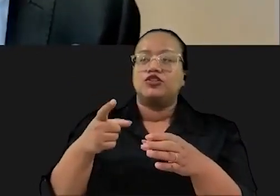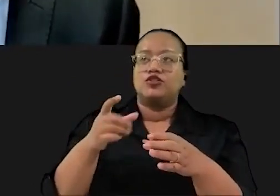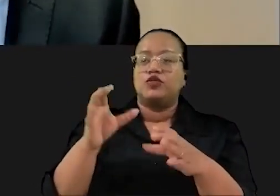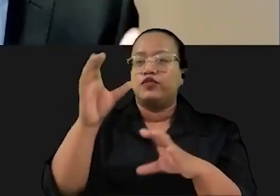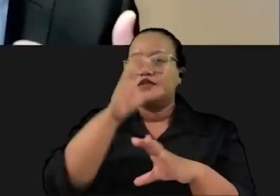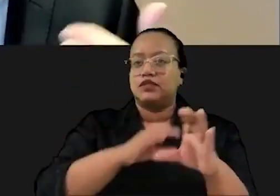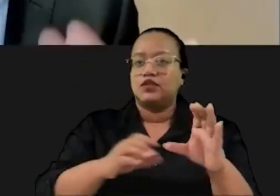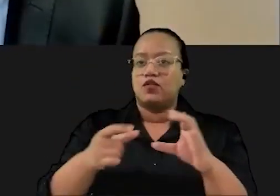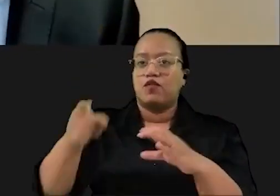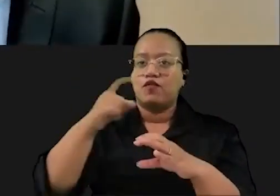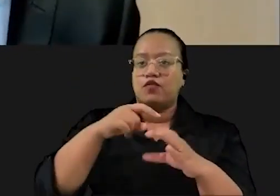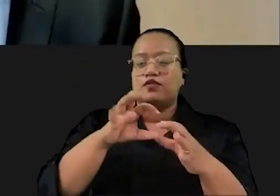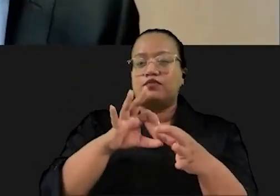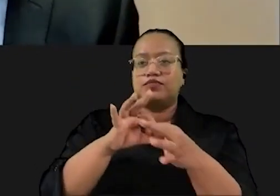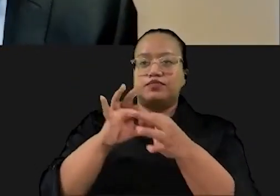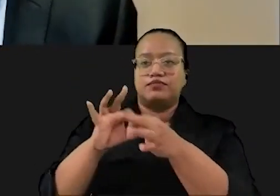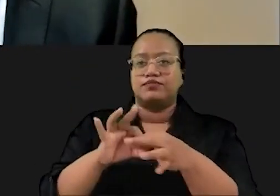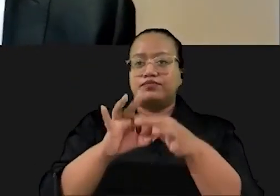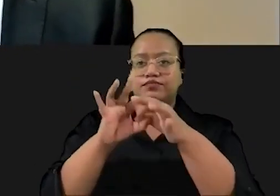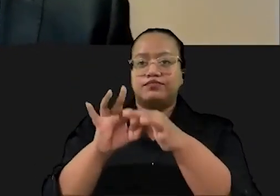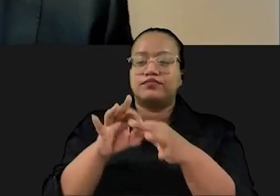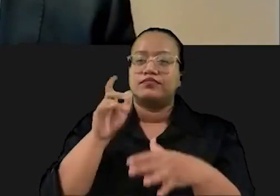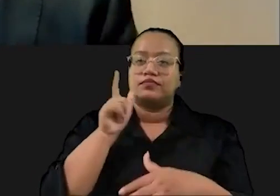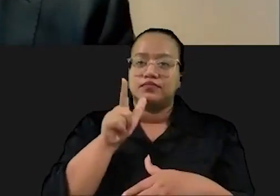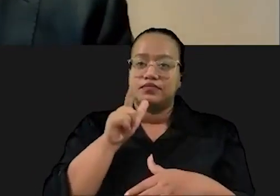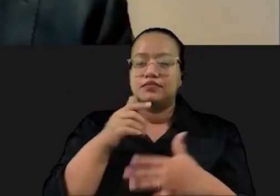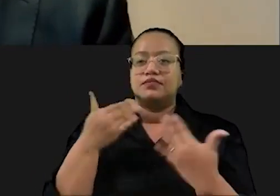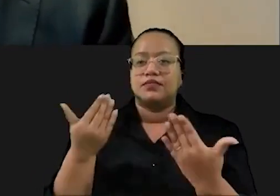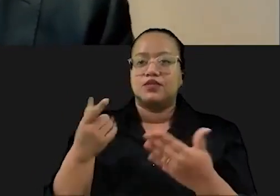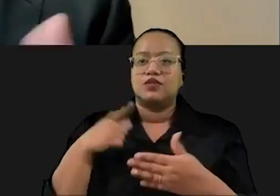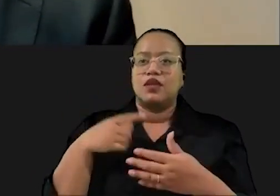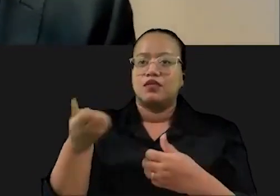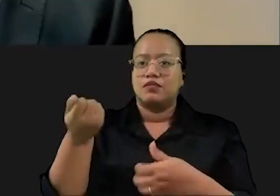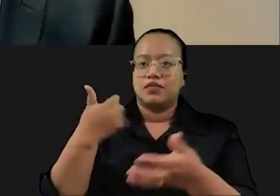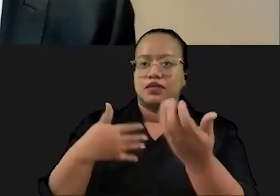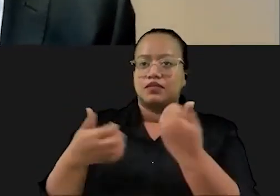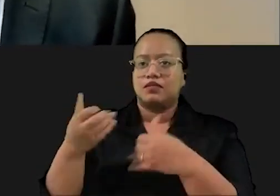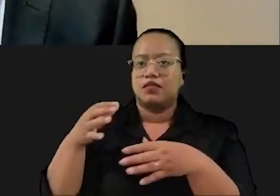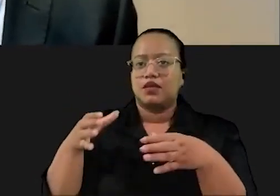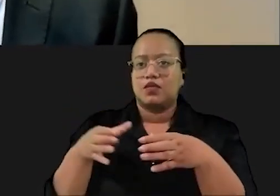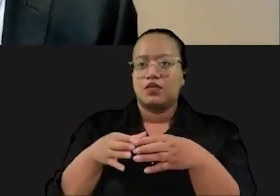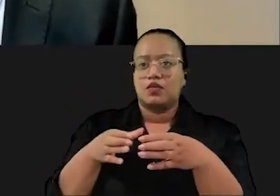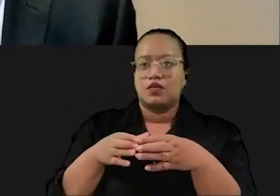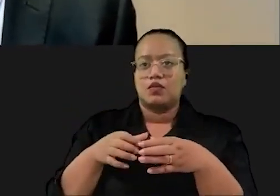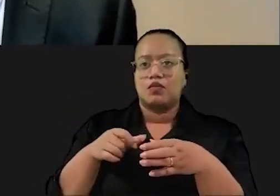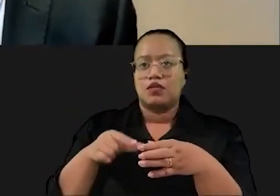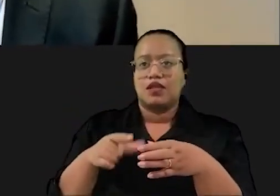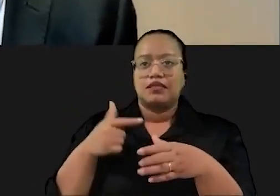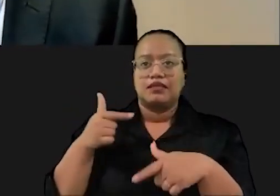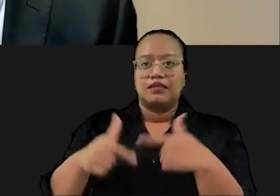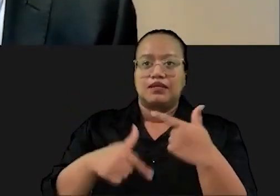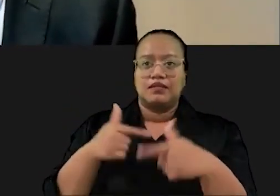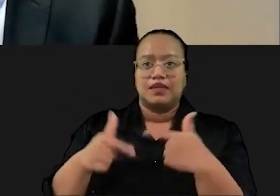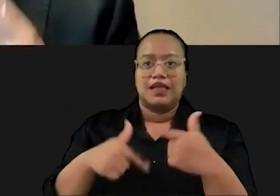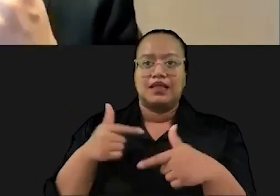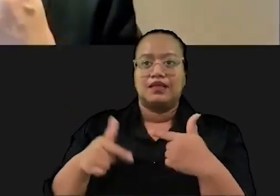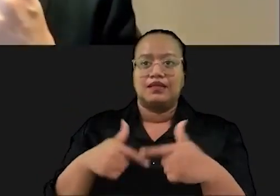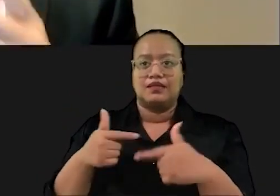Mas a gente ouviu muito esses relatos do gabinete ficar assoberbado de trabalho logo depois da instalação do